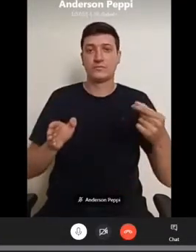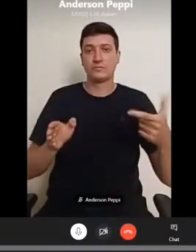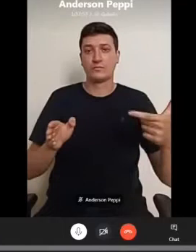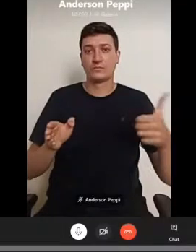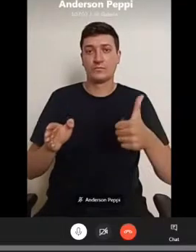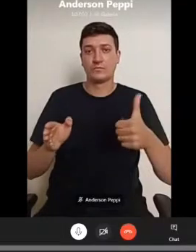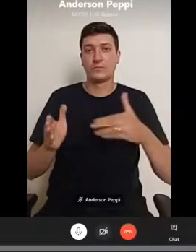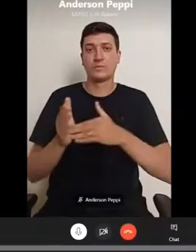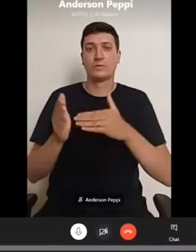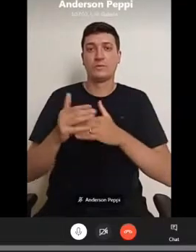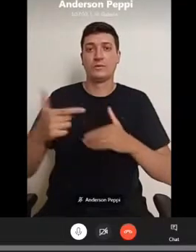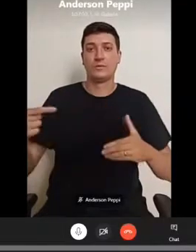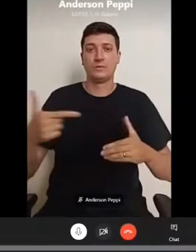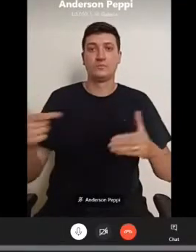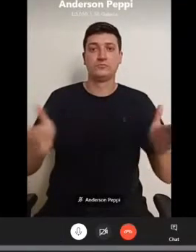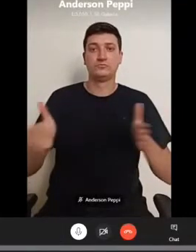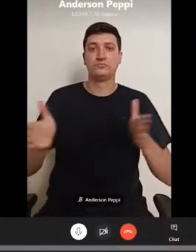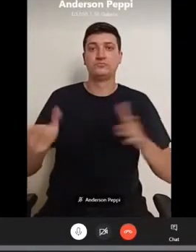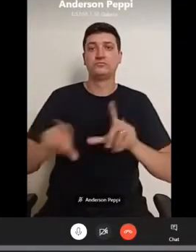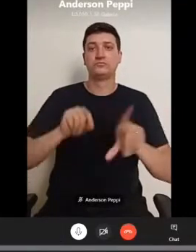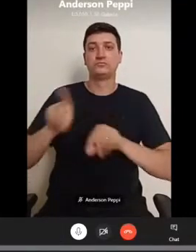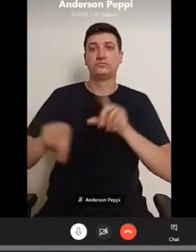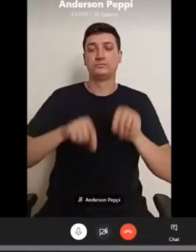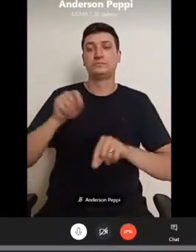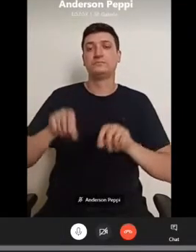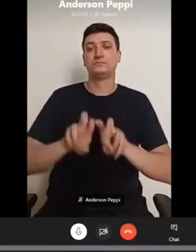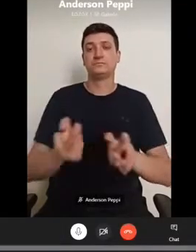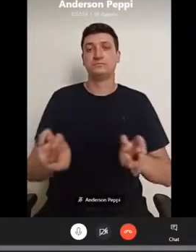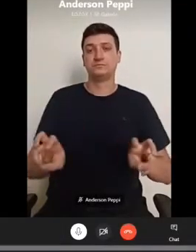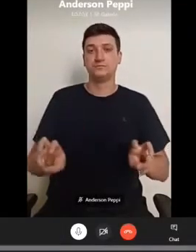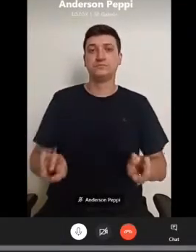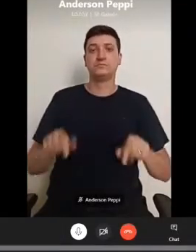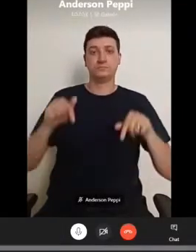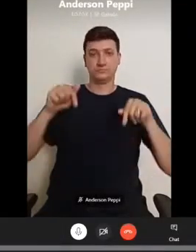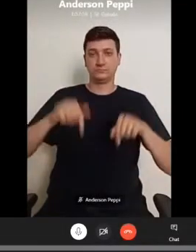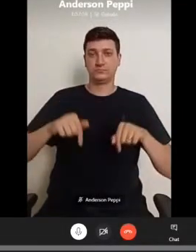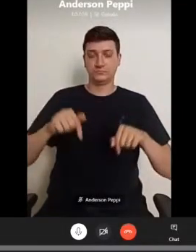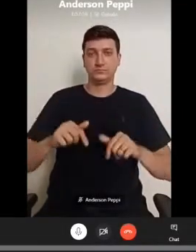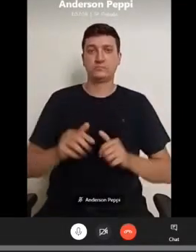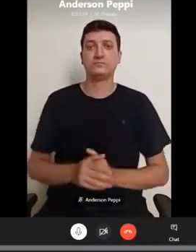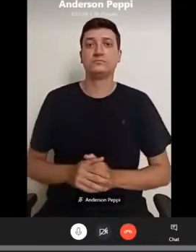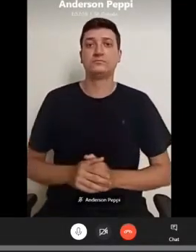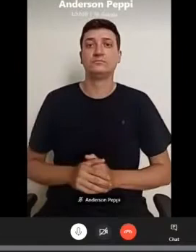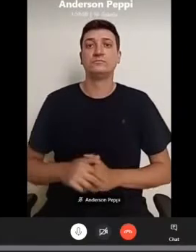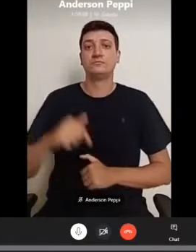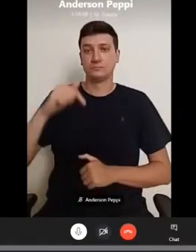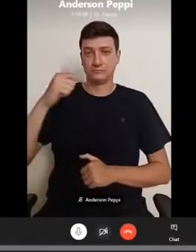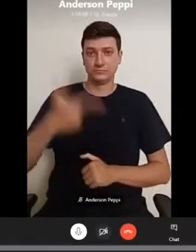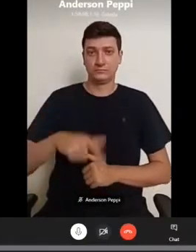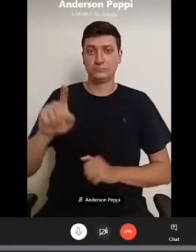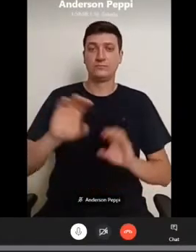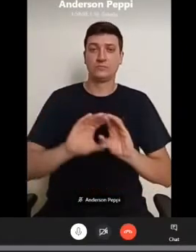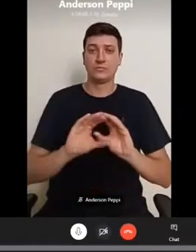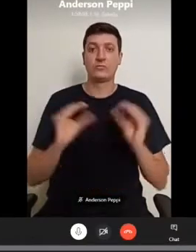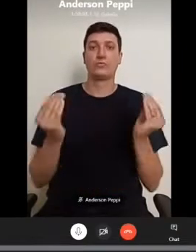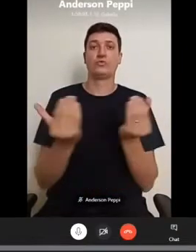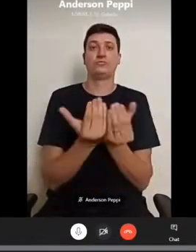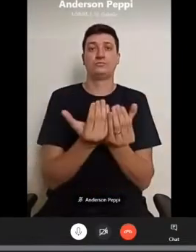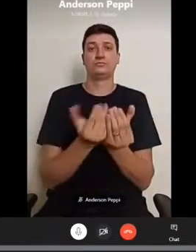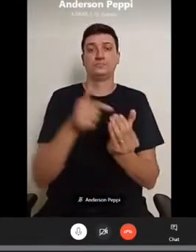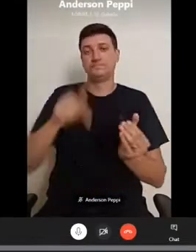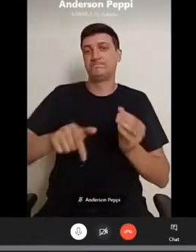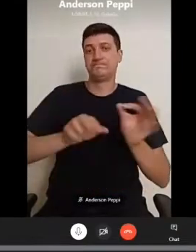2021-2022 e, ato contínuo, compor as comissões permanentes. Durante